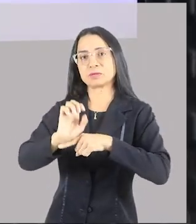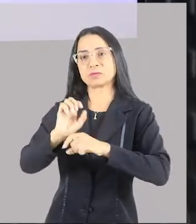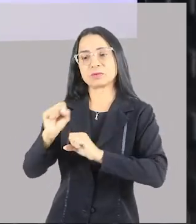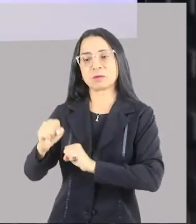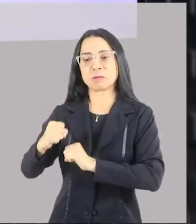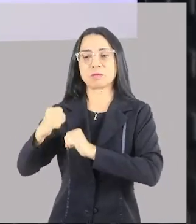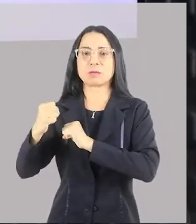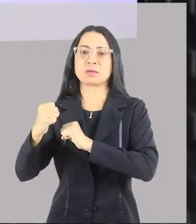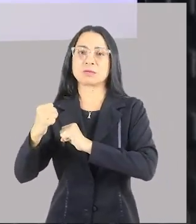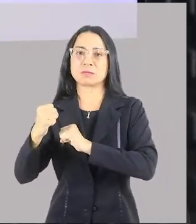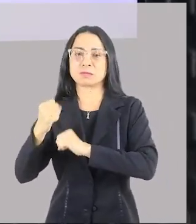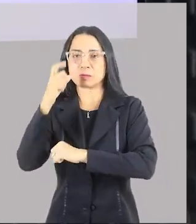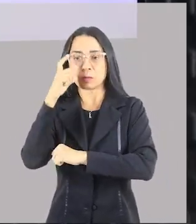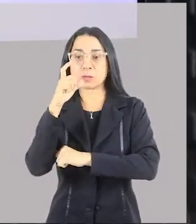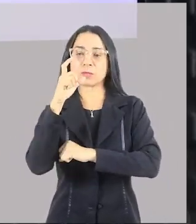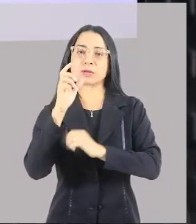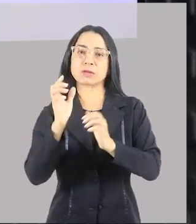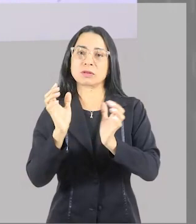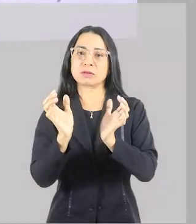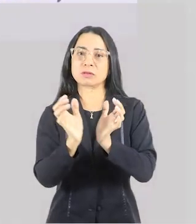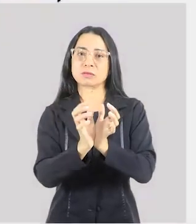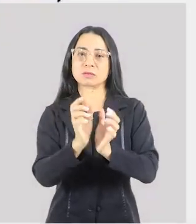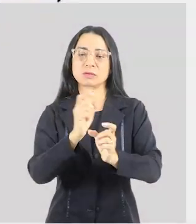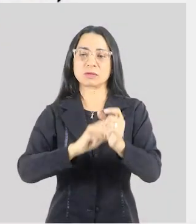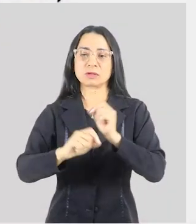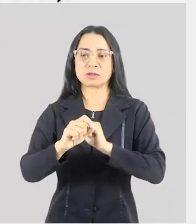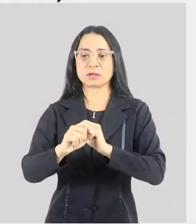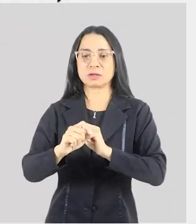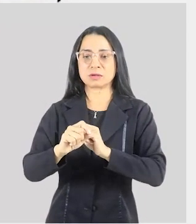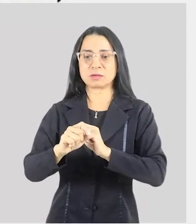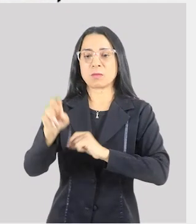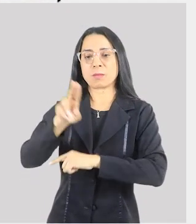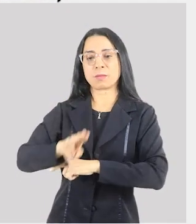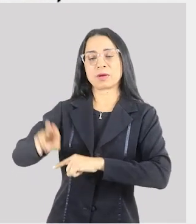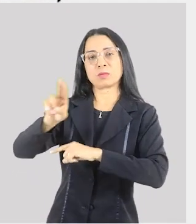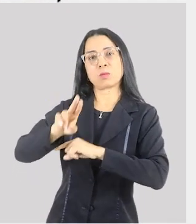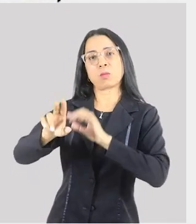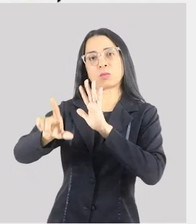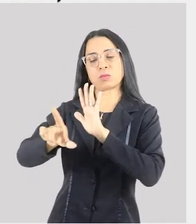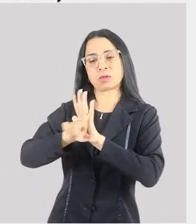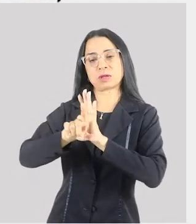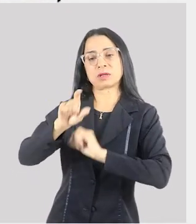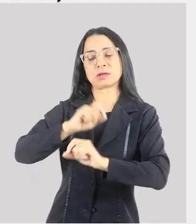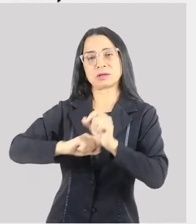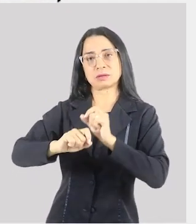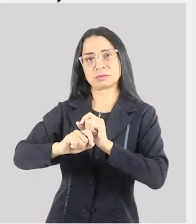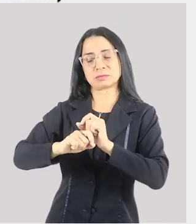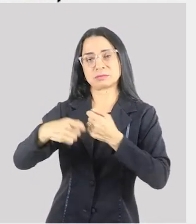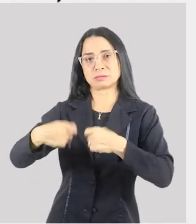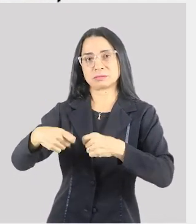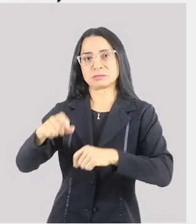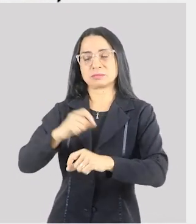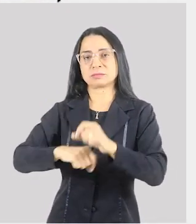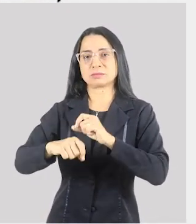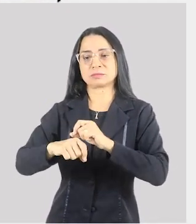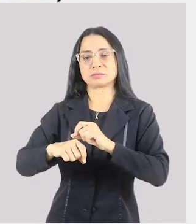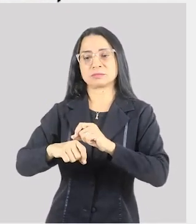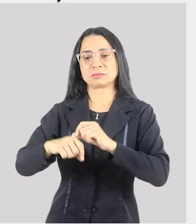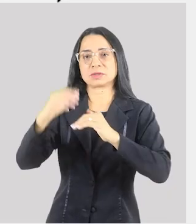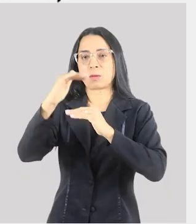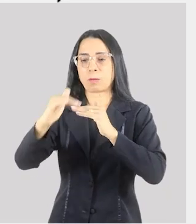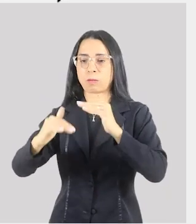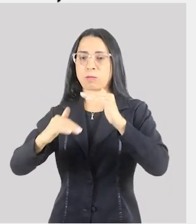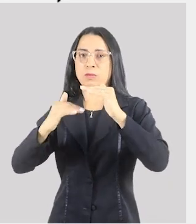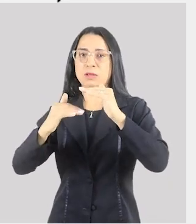defesa do interesse coletivo, para a aplicação da lei, ou seja, ela tem que estar necessariamente embaixo